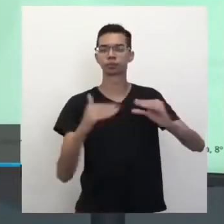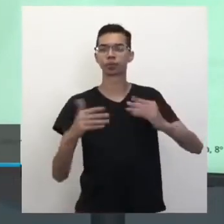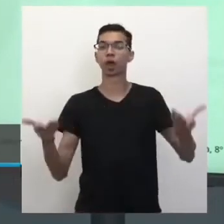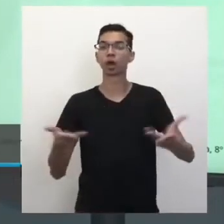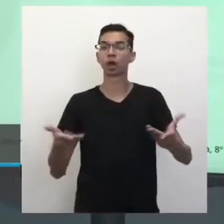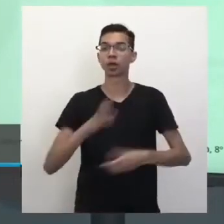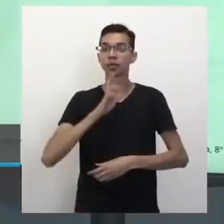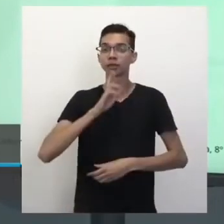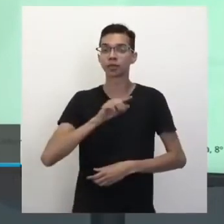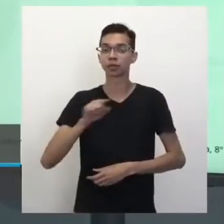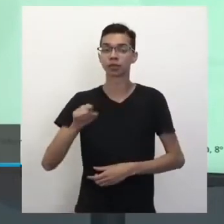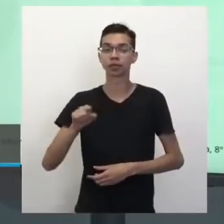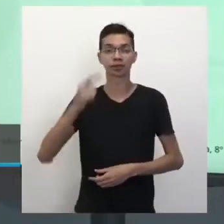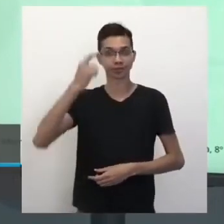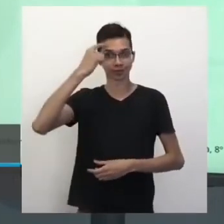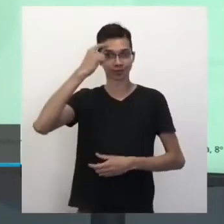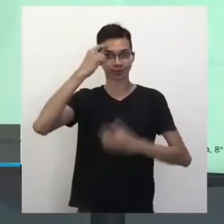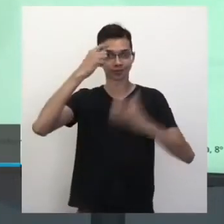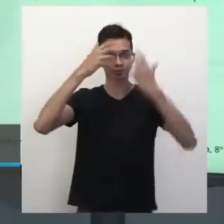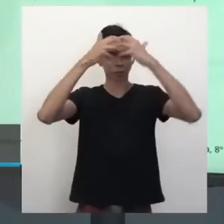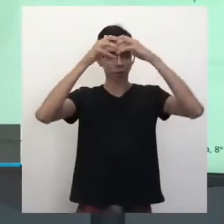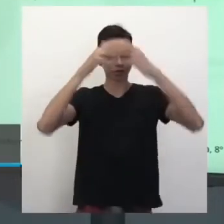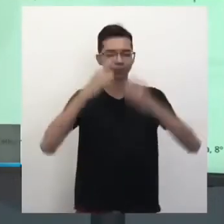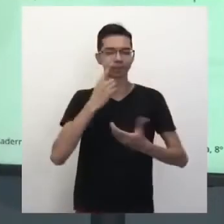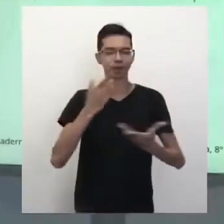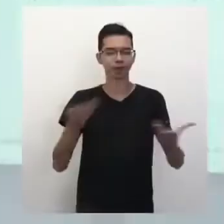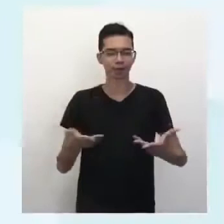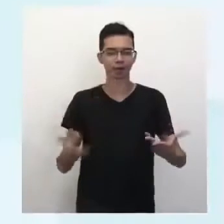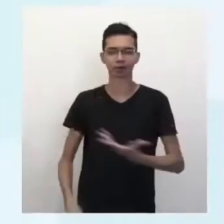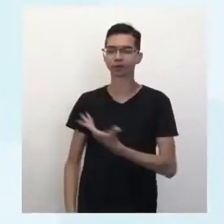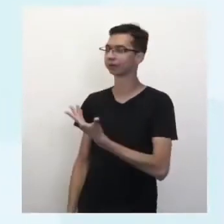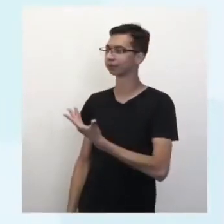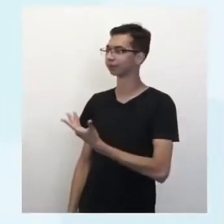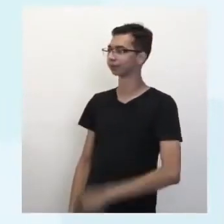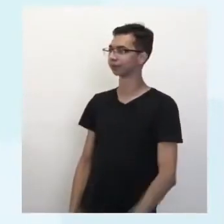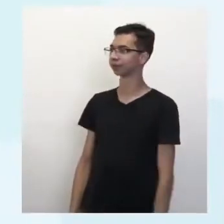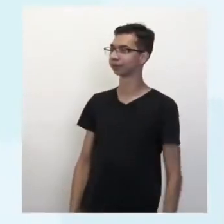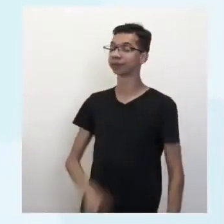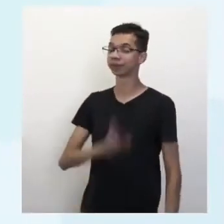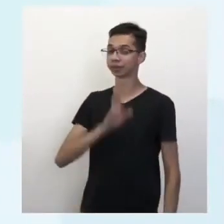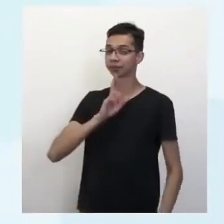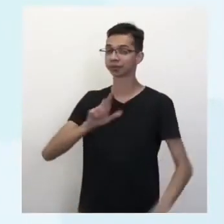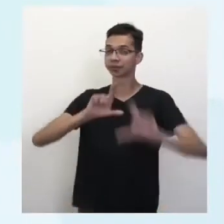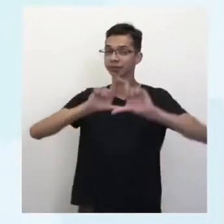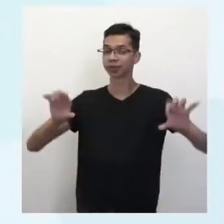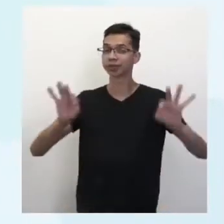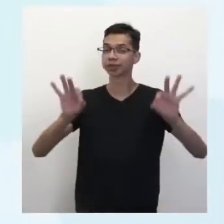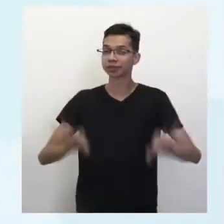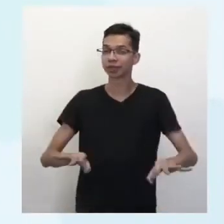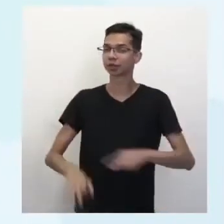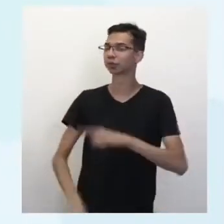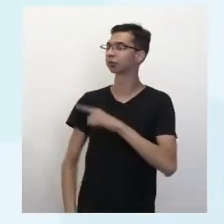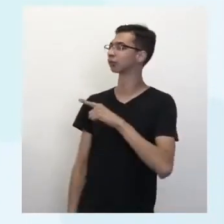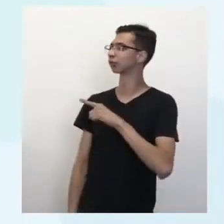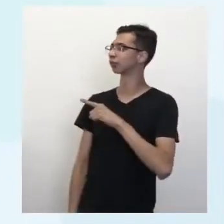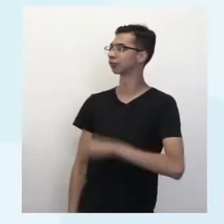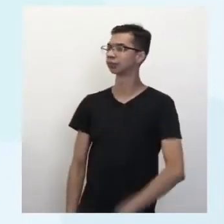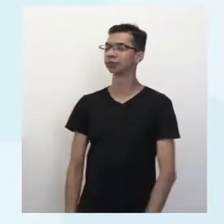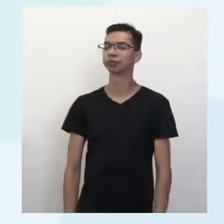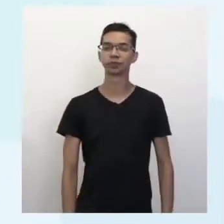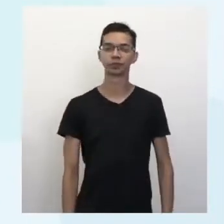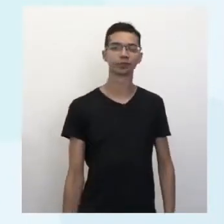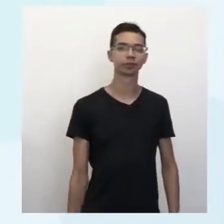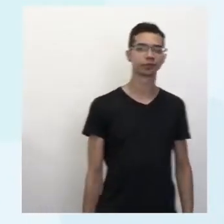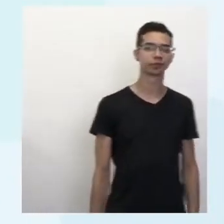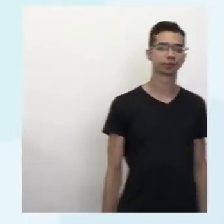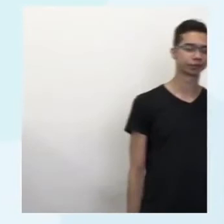resposta aí para não perder a linha de raciocínio. Olha lá. Então, a resposta aí para vocês. O que está acontecendo? Eles não